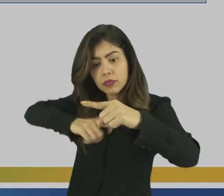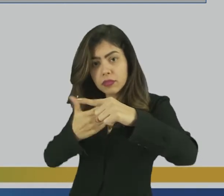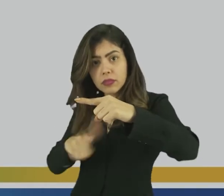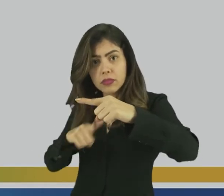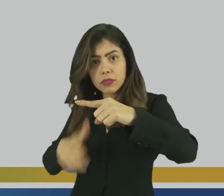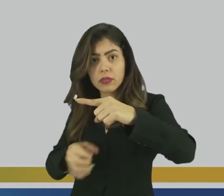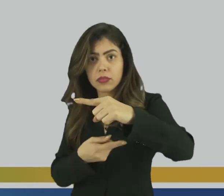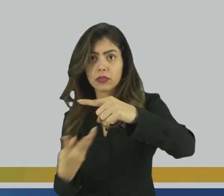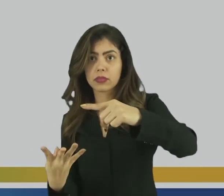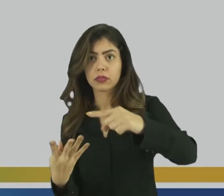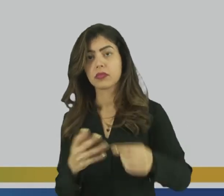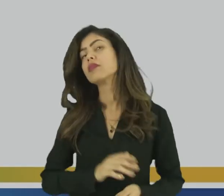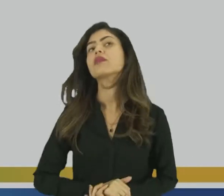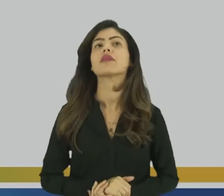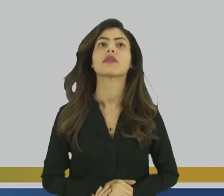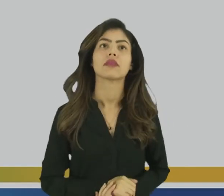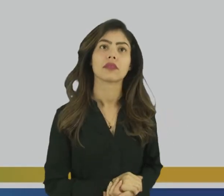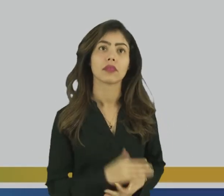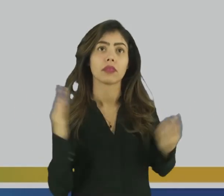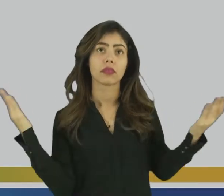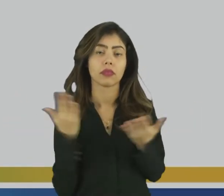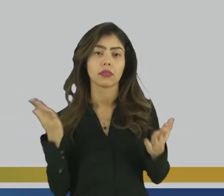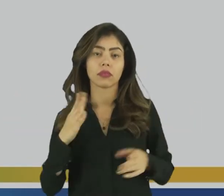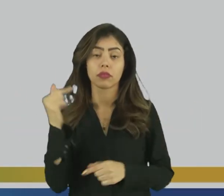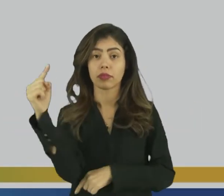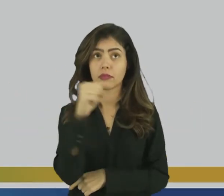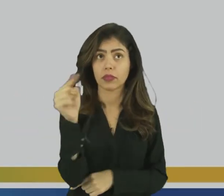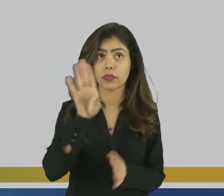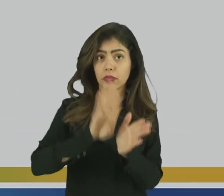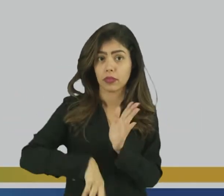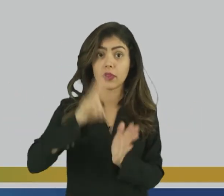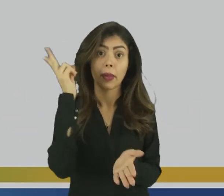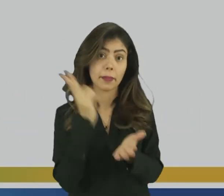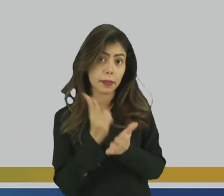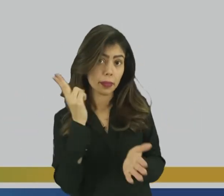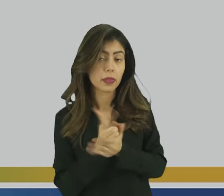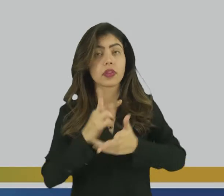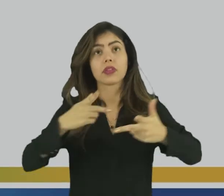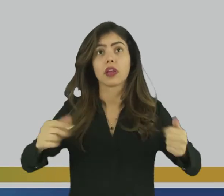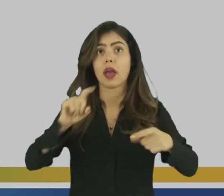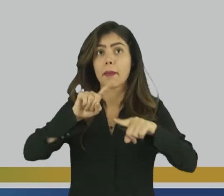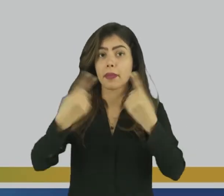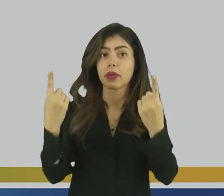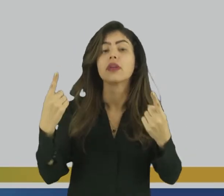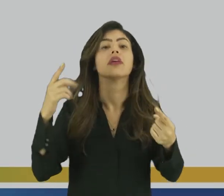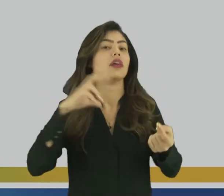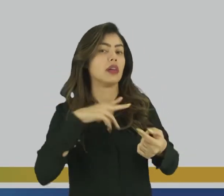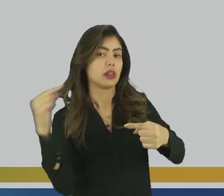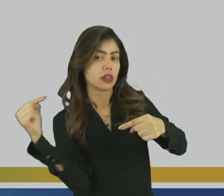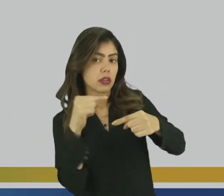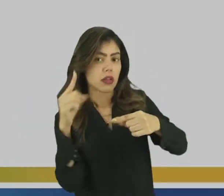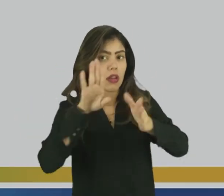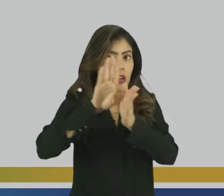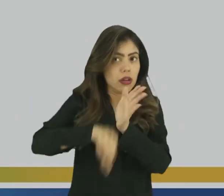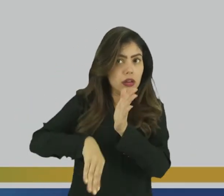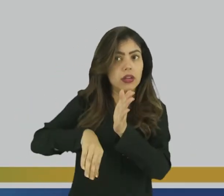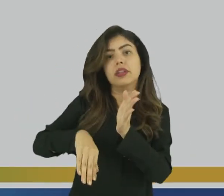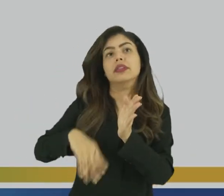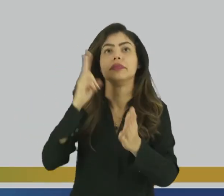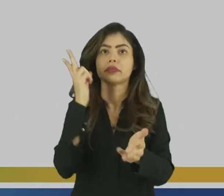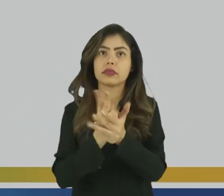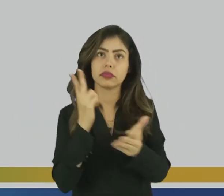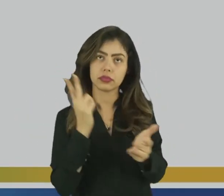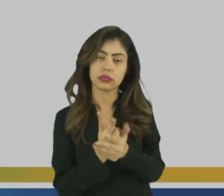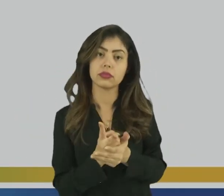denominador, beleza? Agora, na subtração, pessoal, é a mesma coisa. Para subtrair frações, considere o